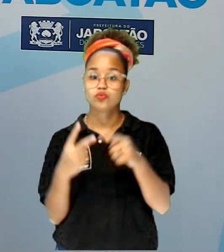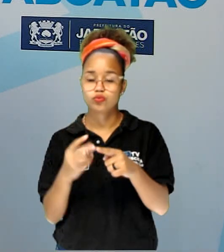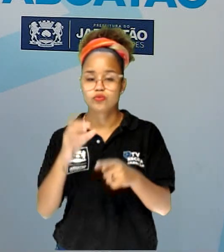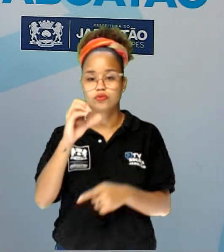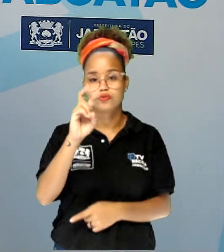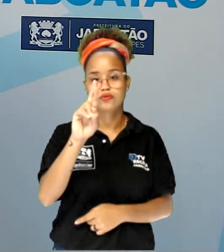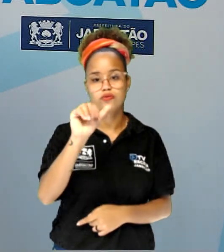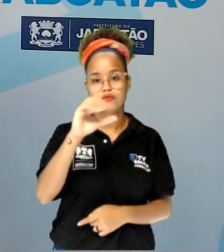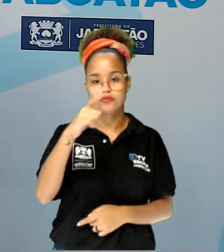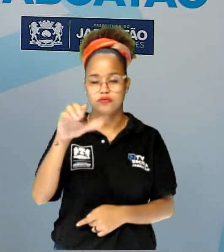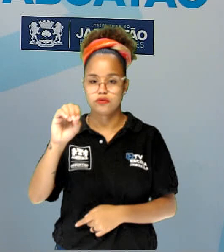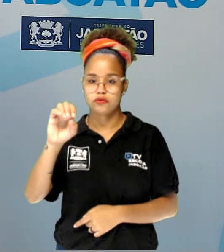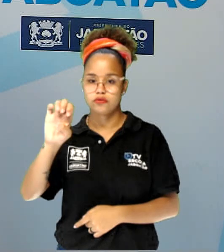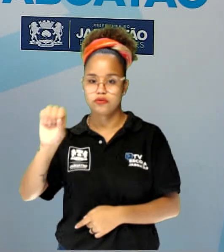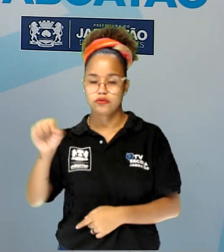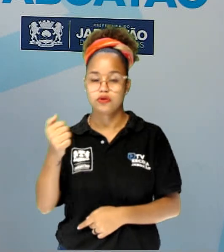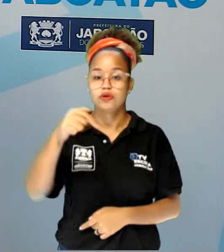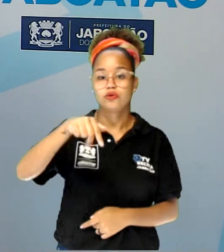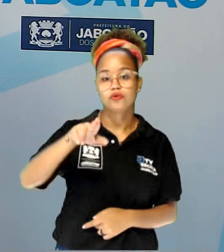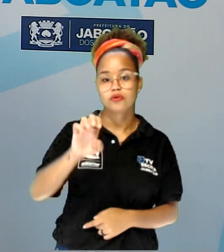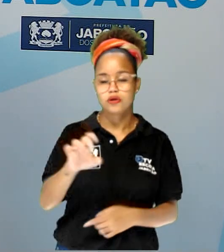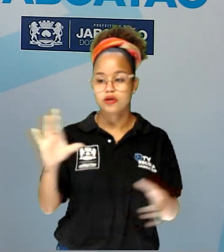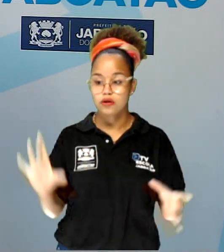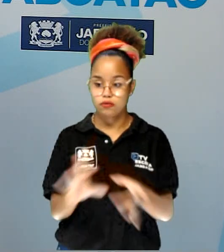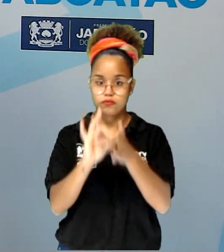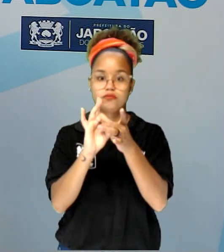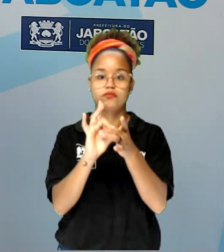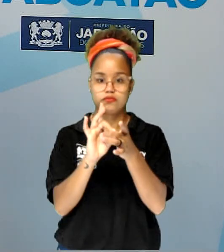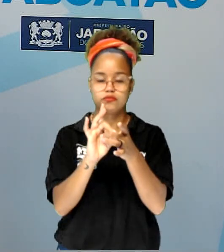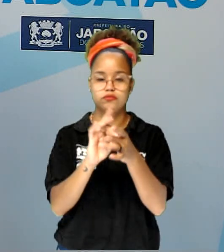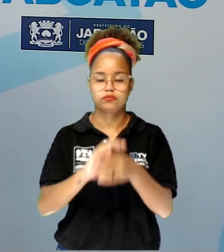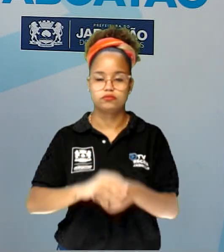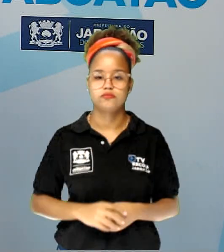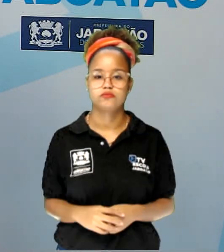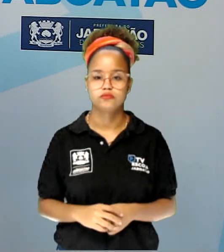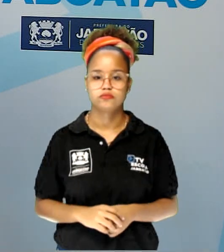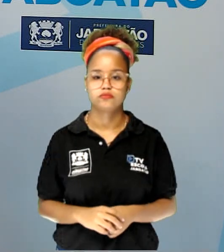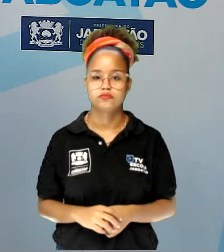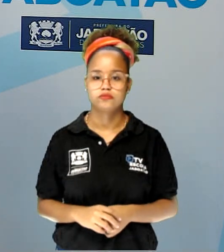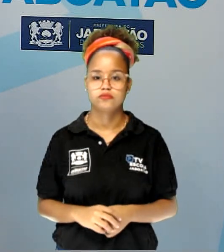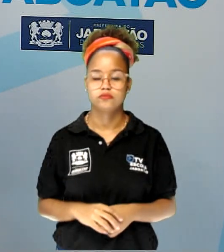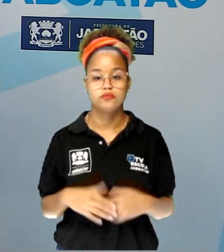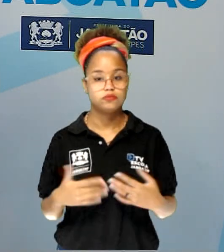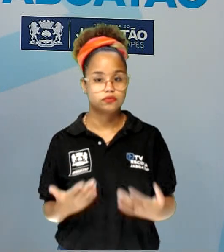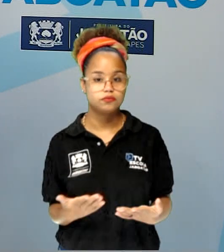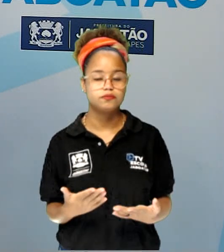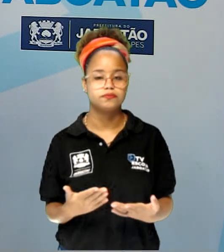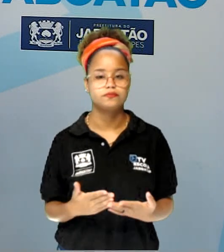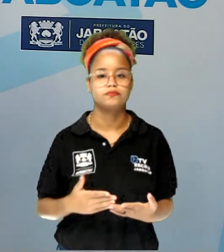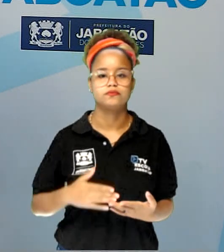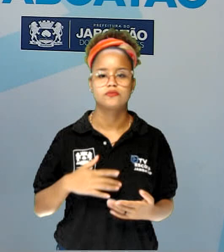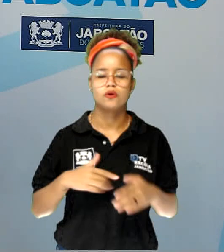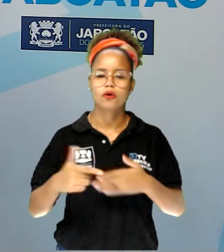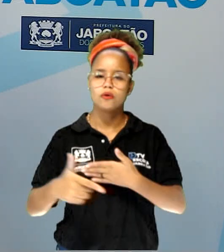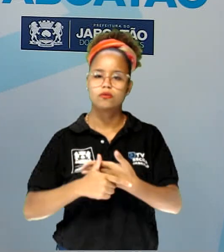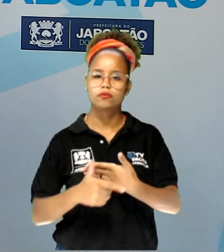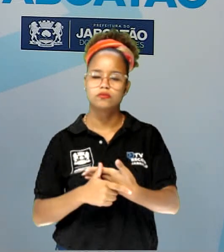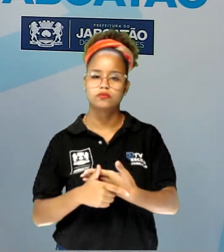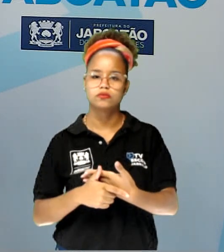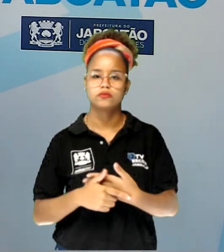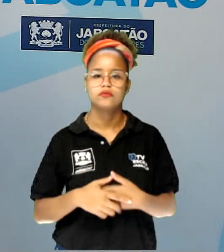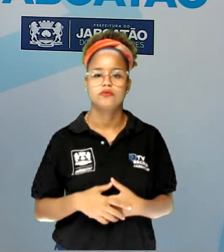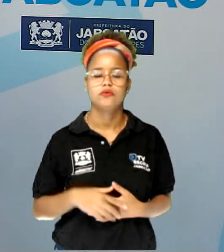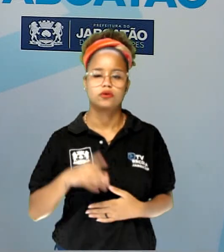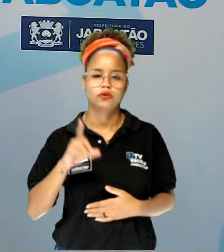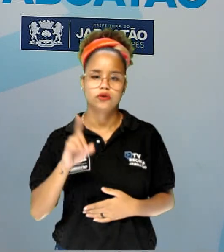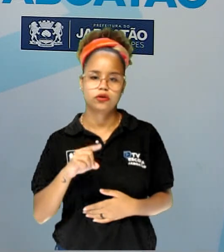está unindo as orações. Ele está sendo ali o elo entre as orações. Logo, a função dele vem a ser